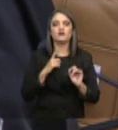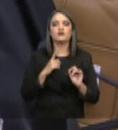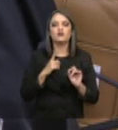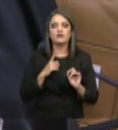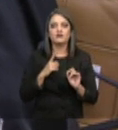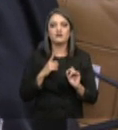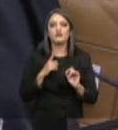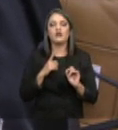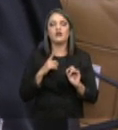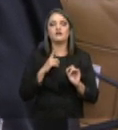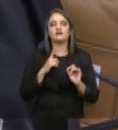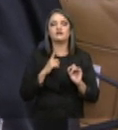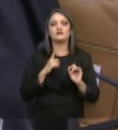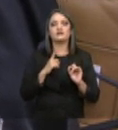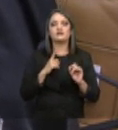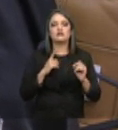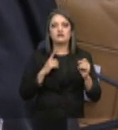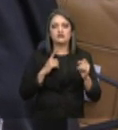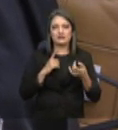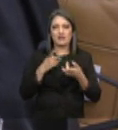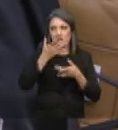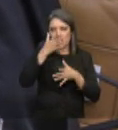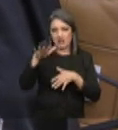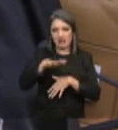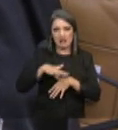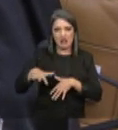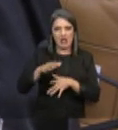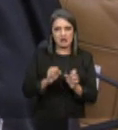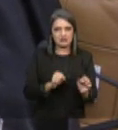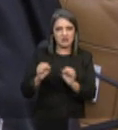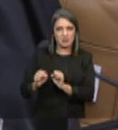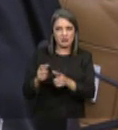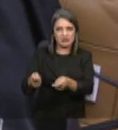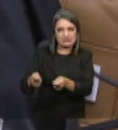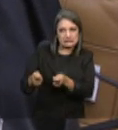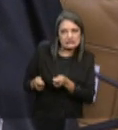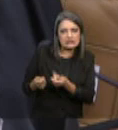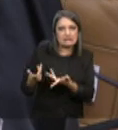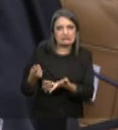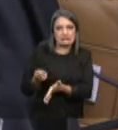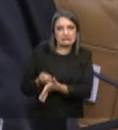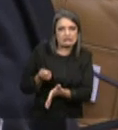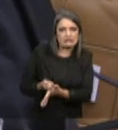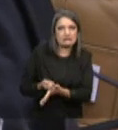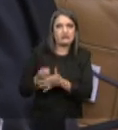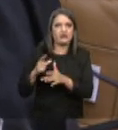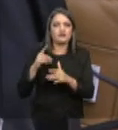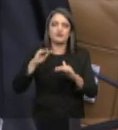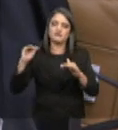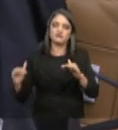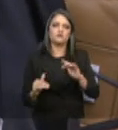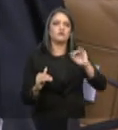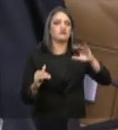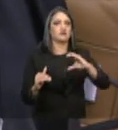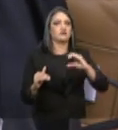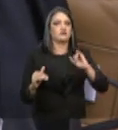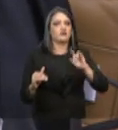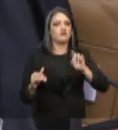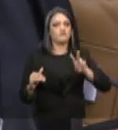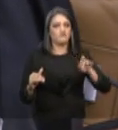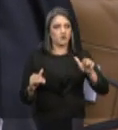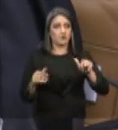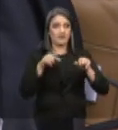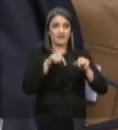poder civil e somente a este ao poder civil é legítima atuar no processo político